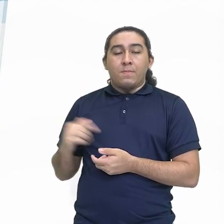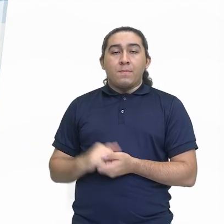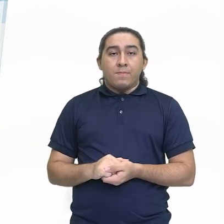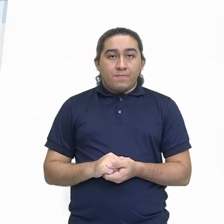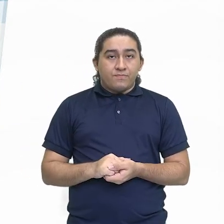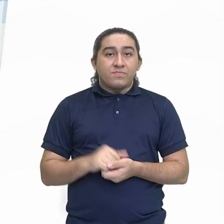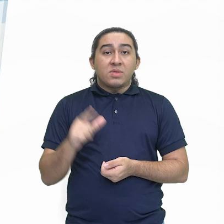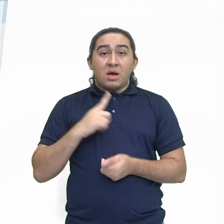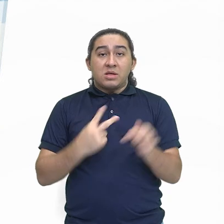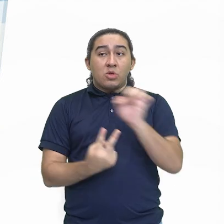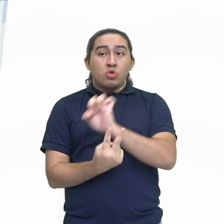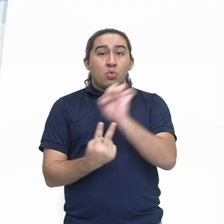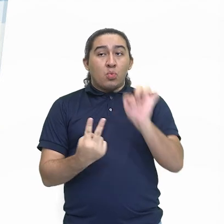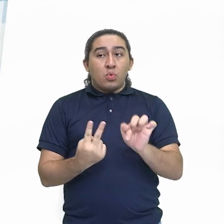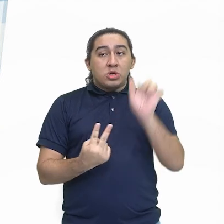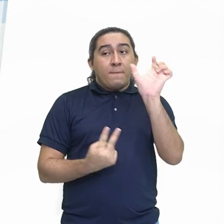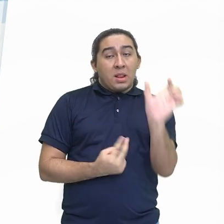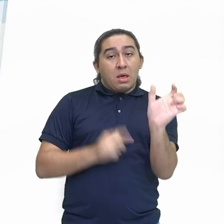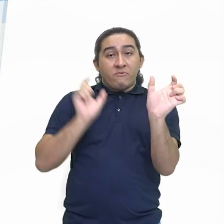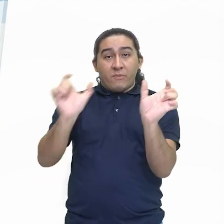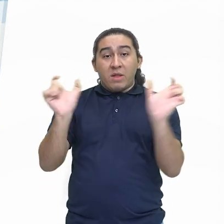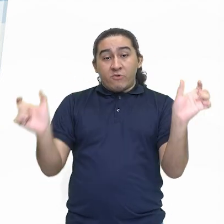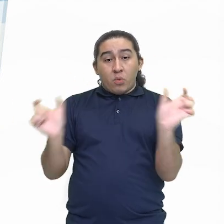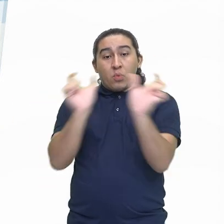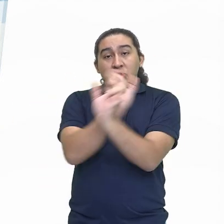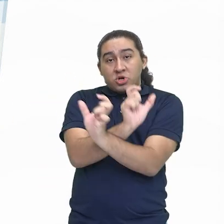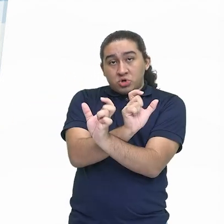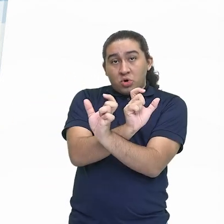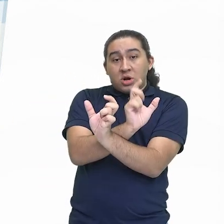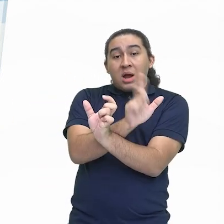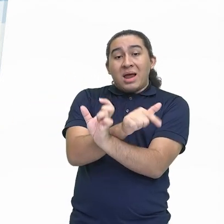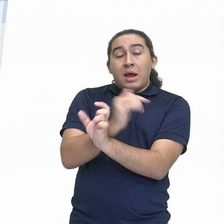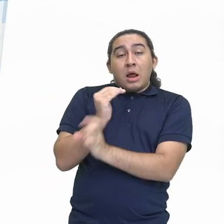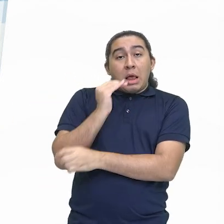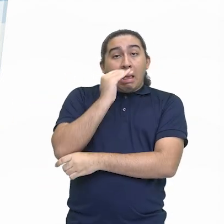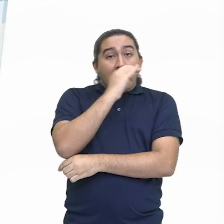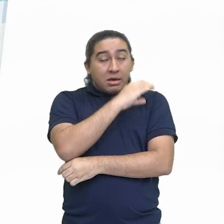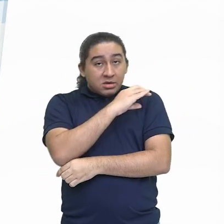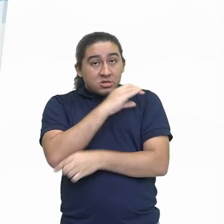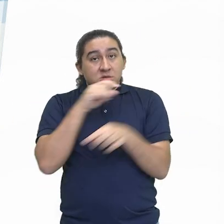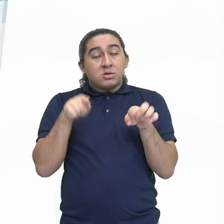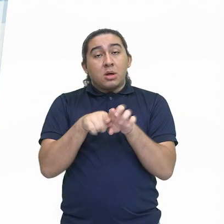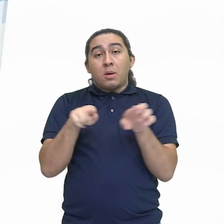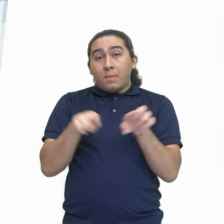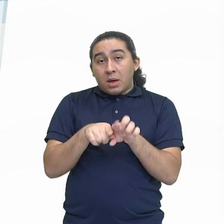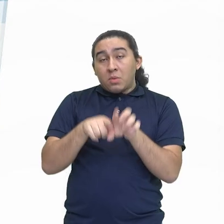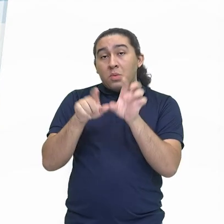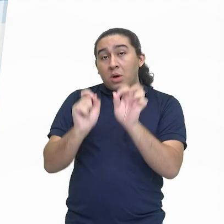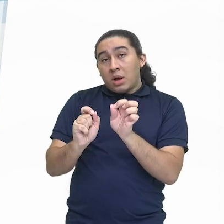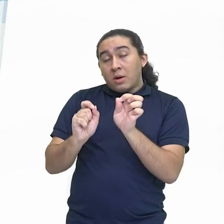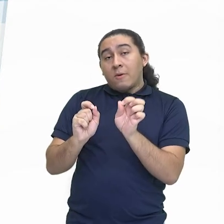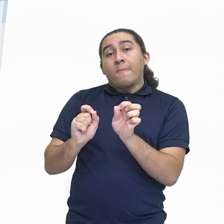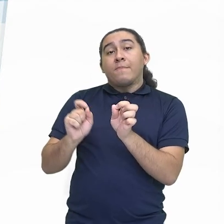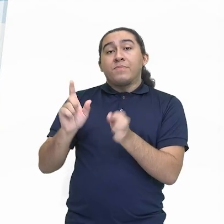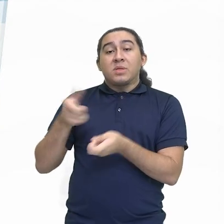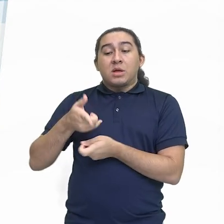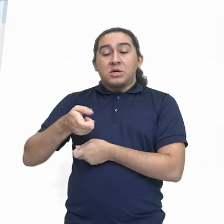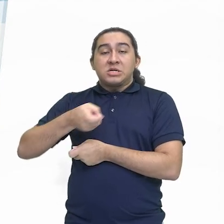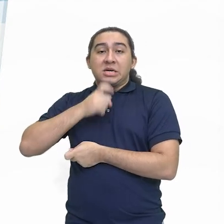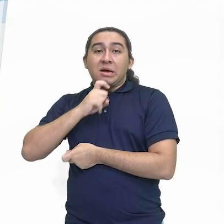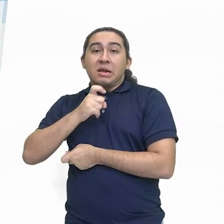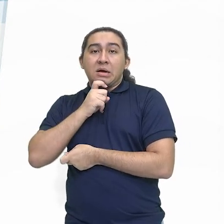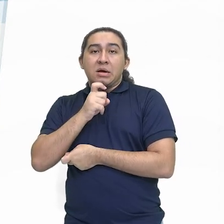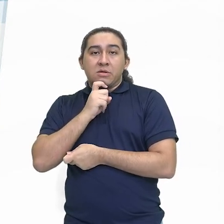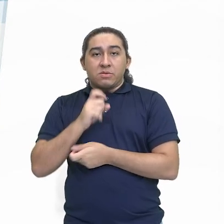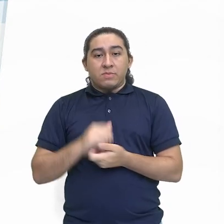palavras, né, contraditórias, que é quente e gelado. Esta figura de